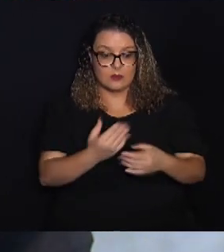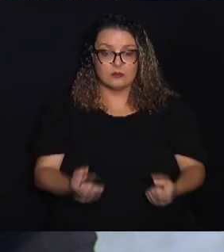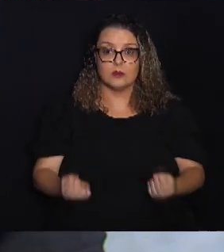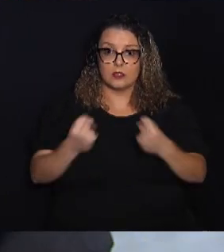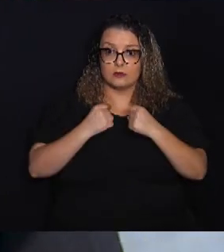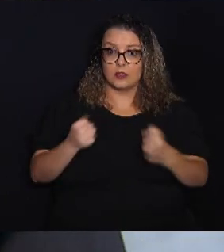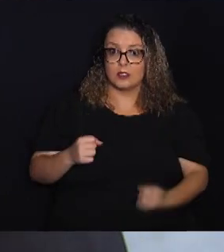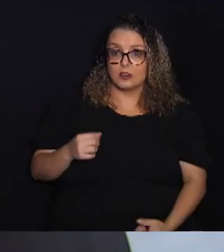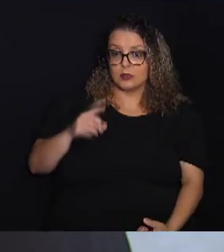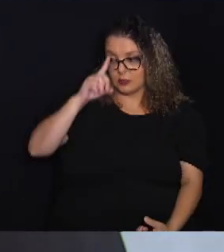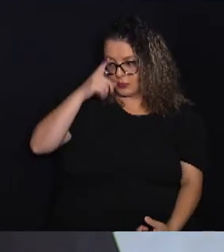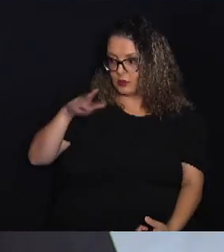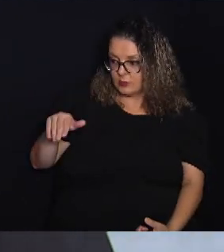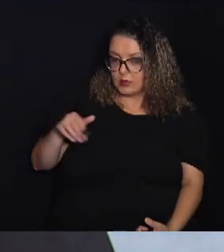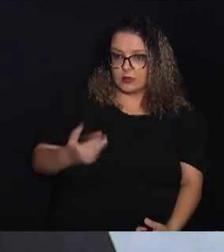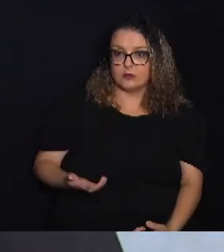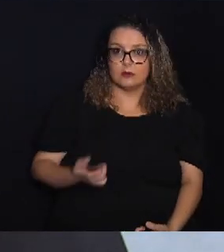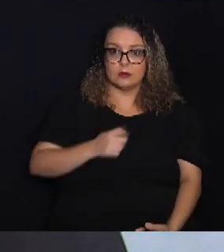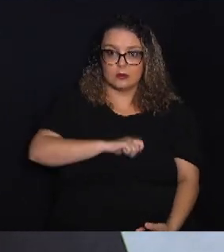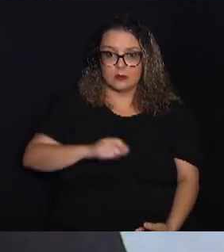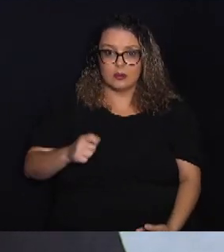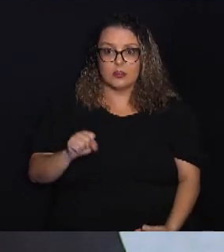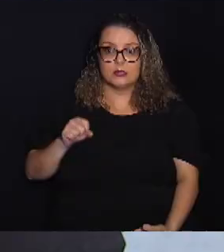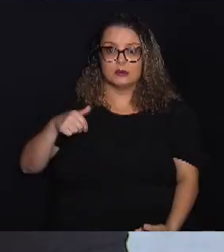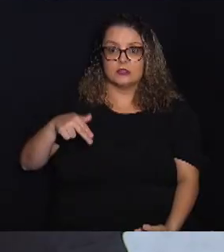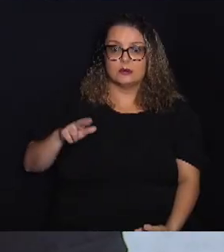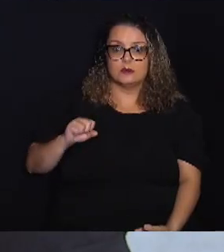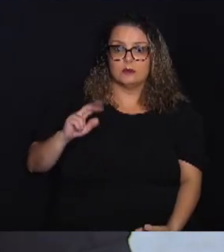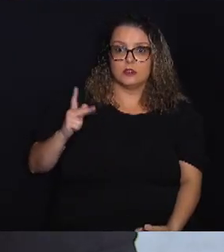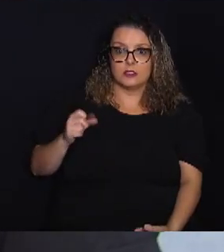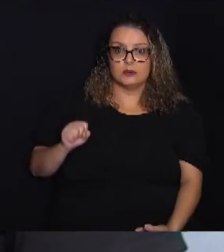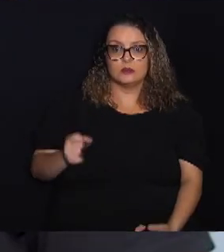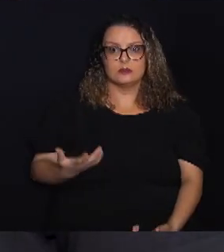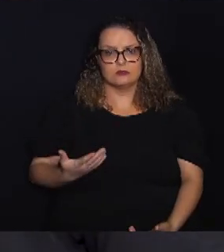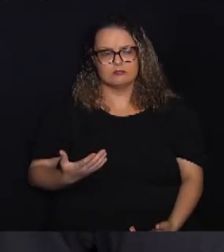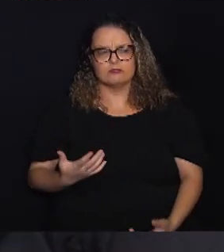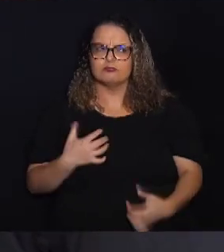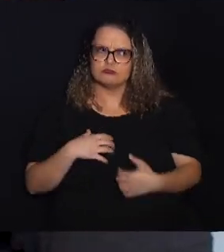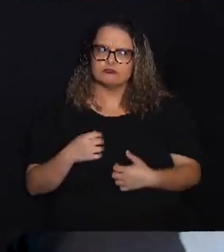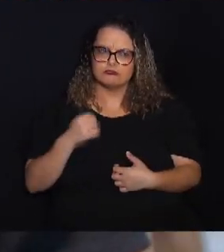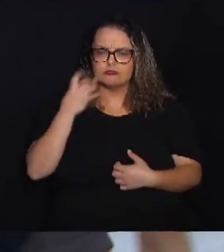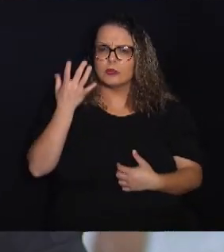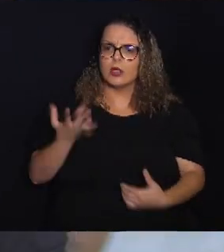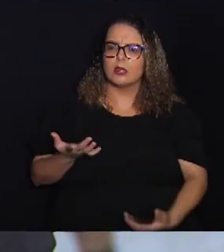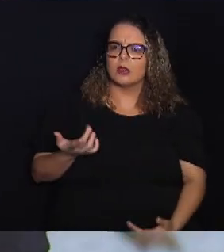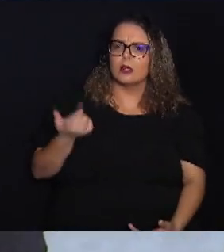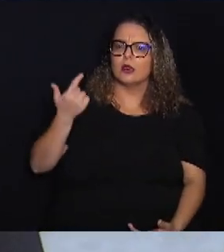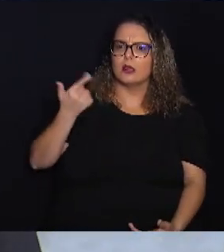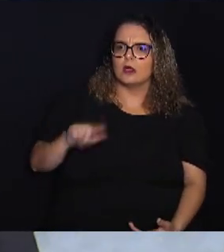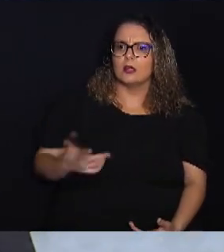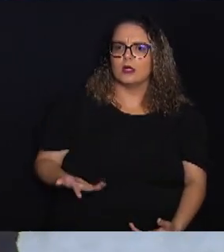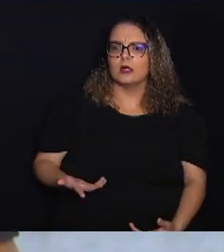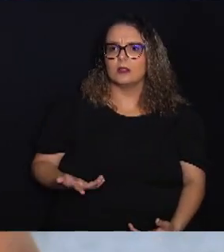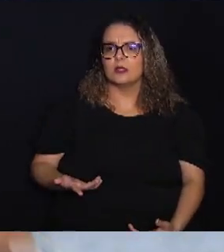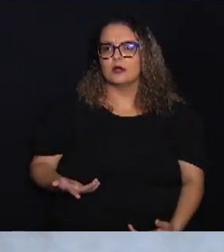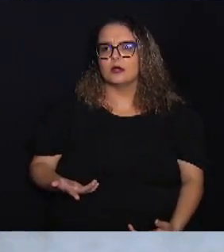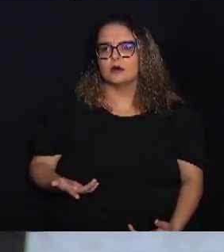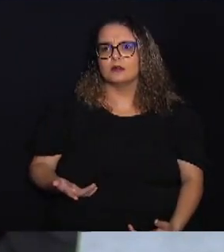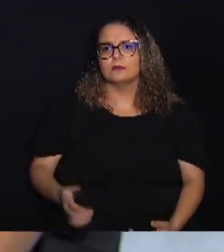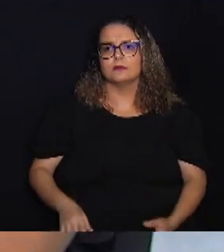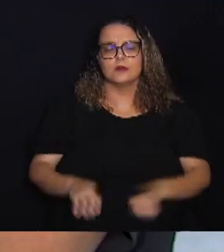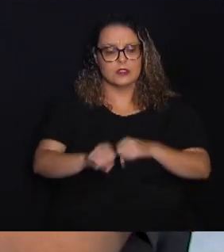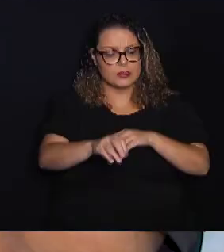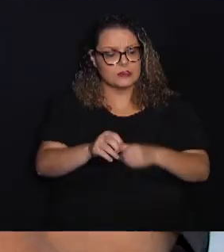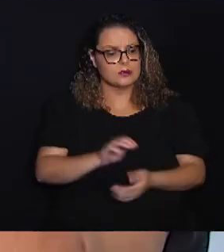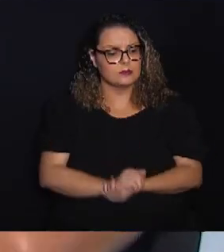uma obra na academia e o dono me chamou para jogar squash. Eu comecei a sentir mais fácil e continuei